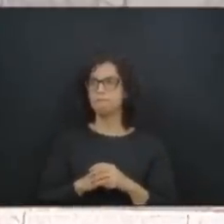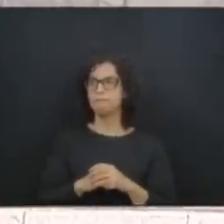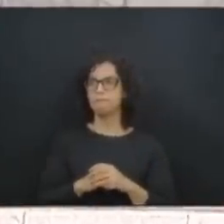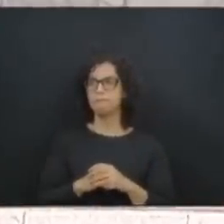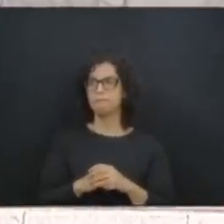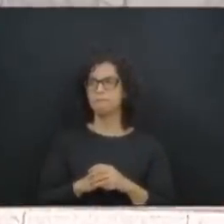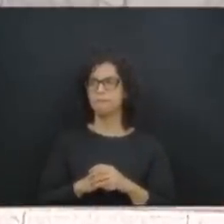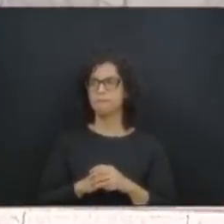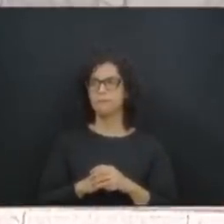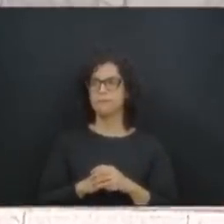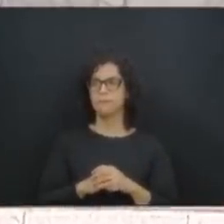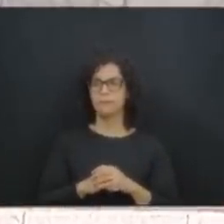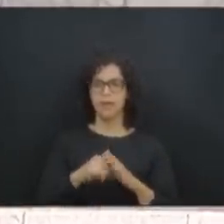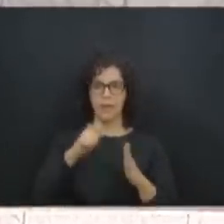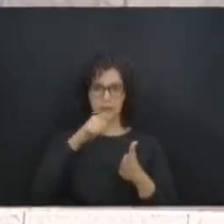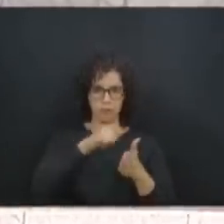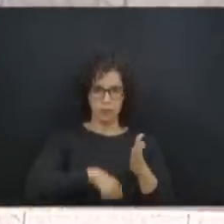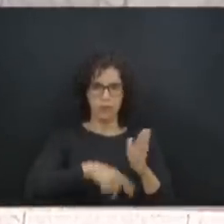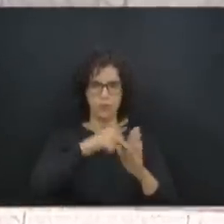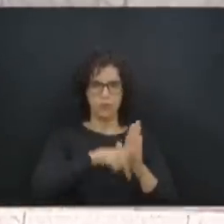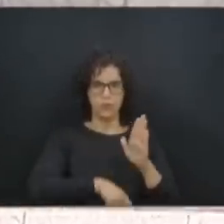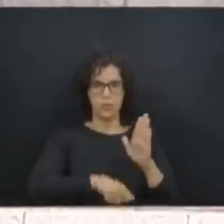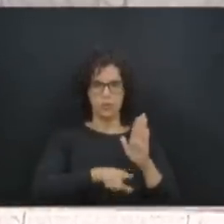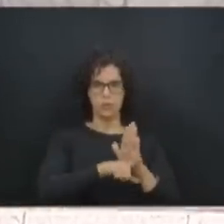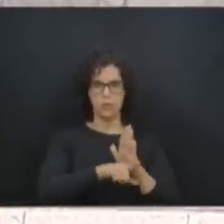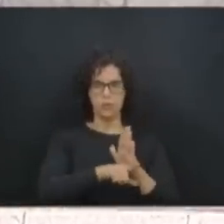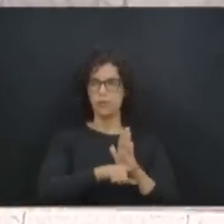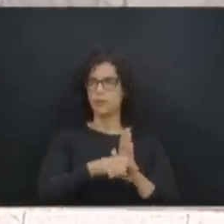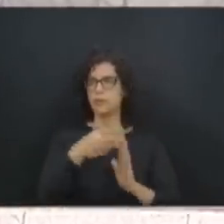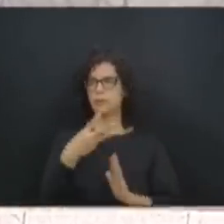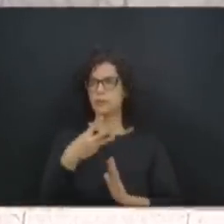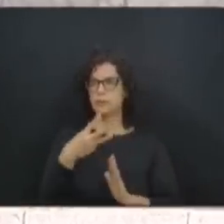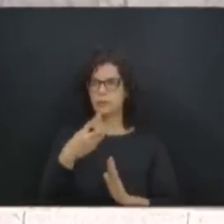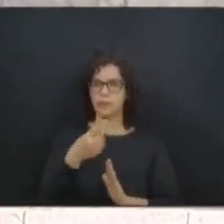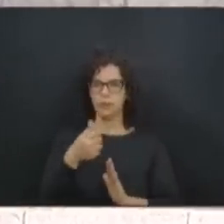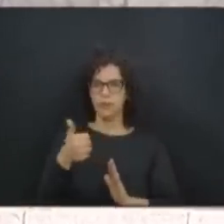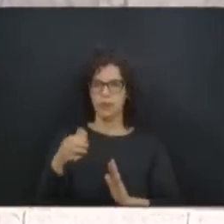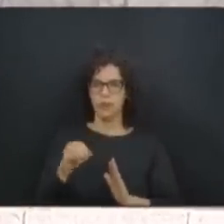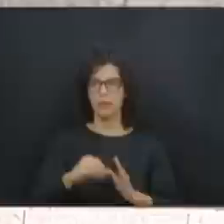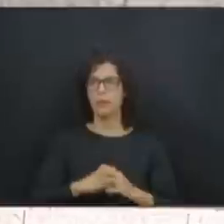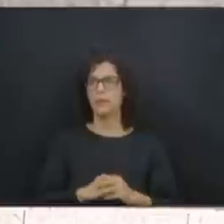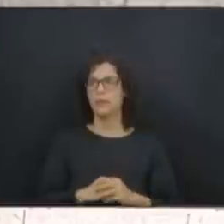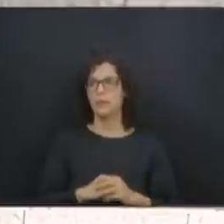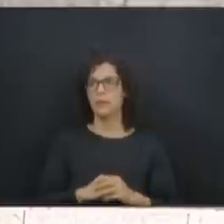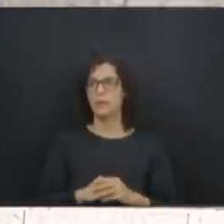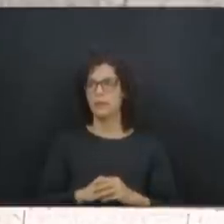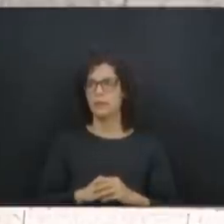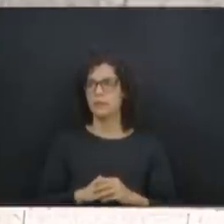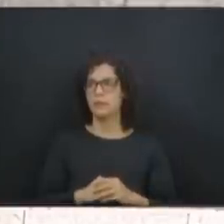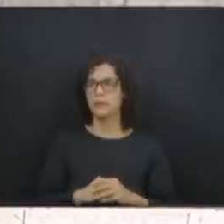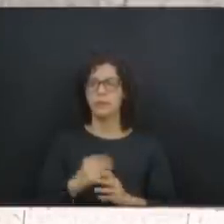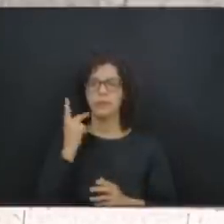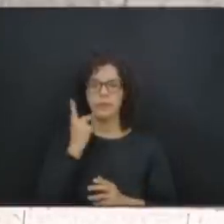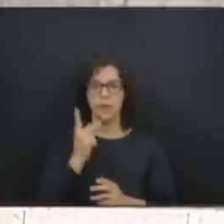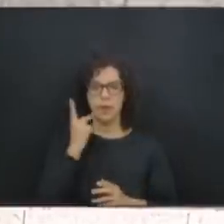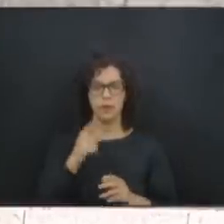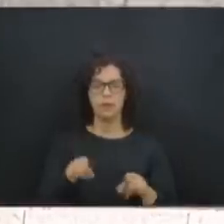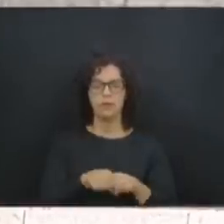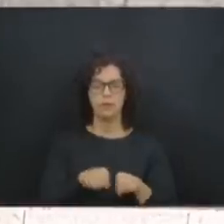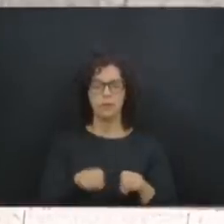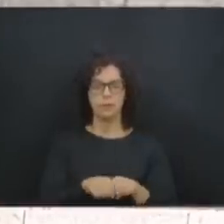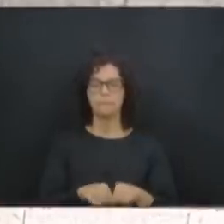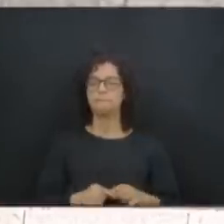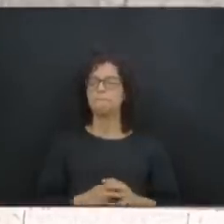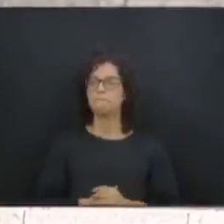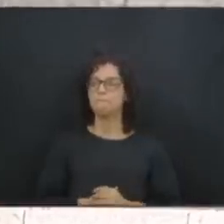A Mônica não comunicação ao projeto de lei nº 110 eu tenho Deputado plauto Miró Guimarães